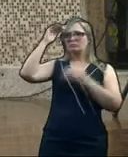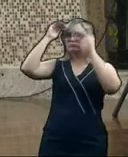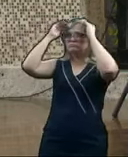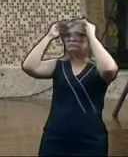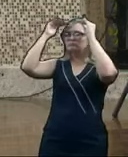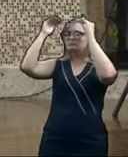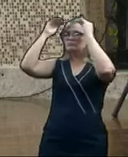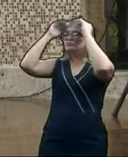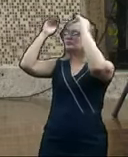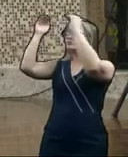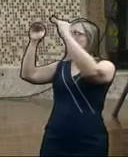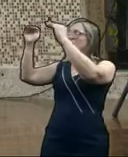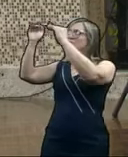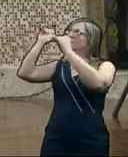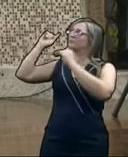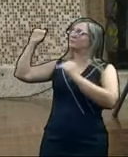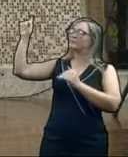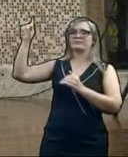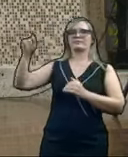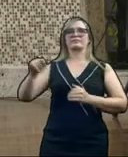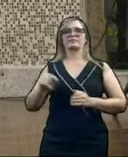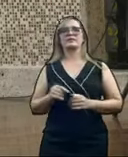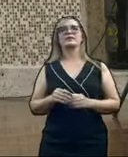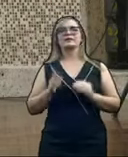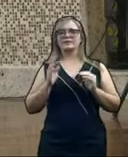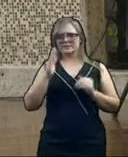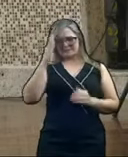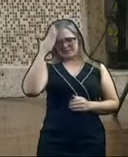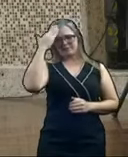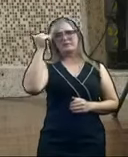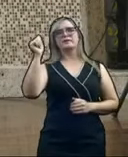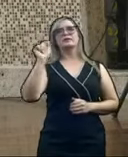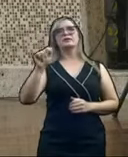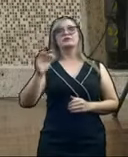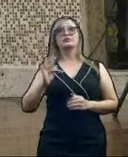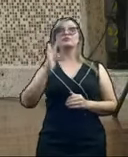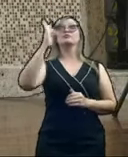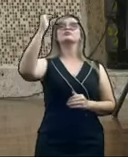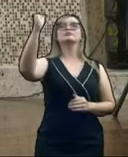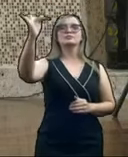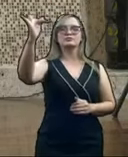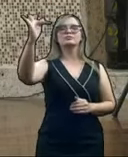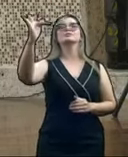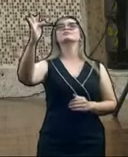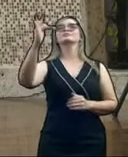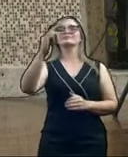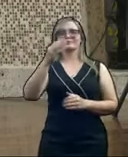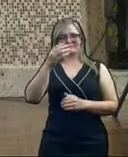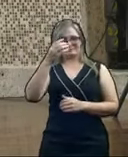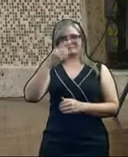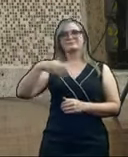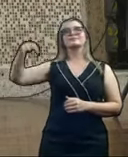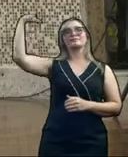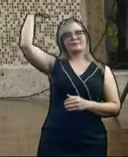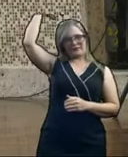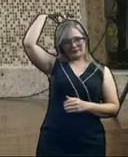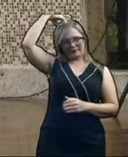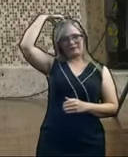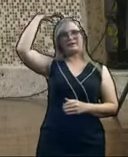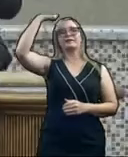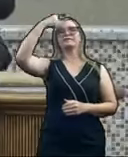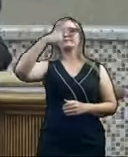e ele sabia que a promessa de ser rei estava com ele É mas ele não atropelou o tempo de Deus para